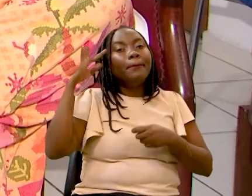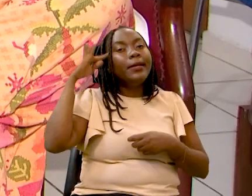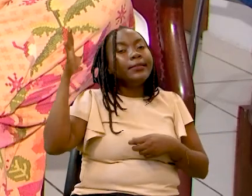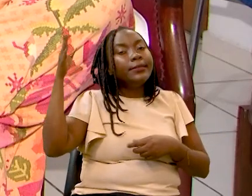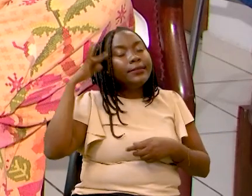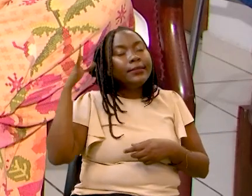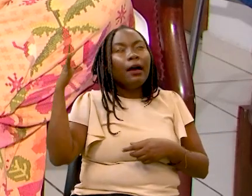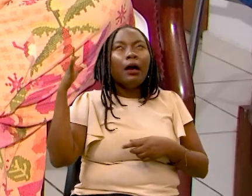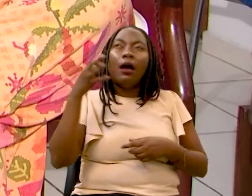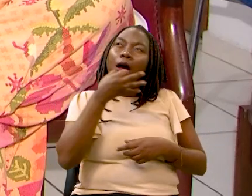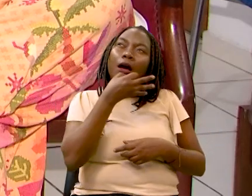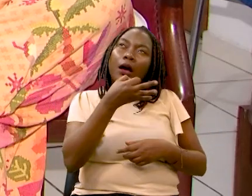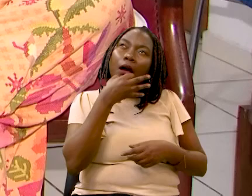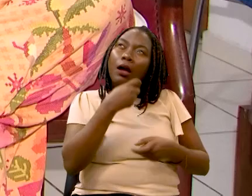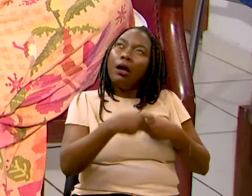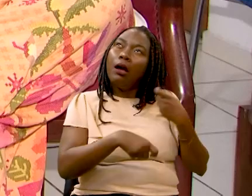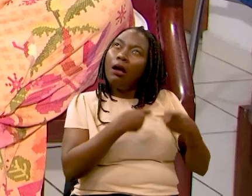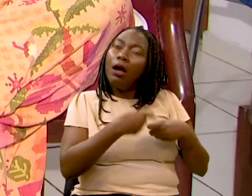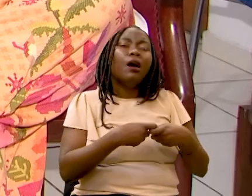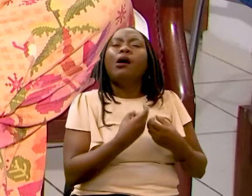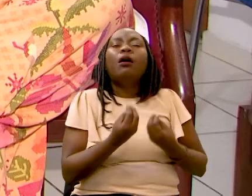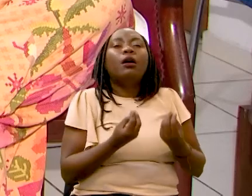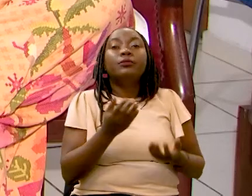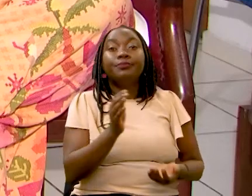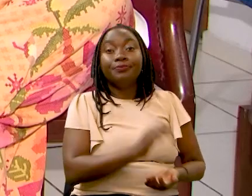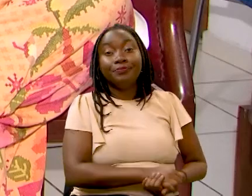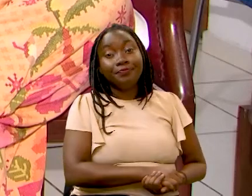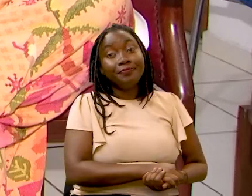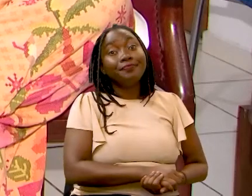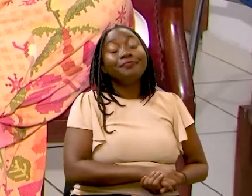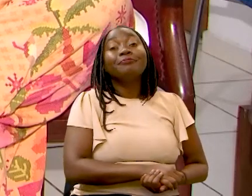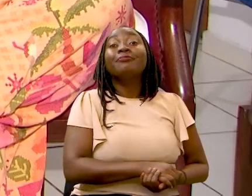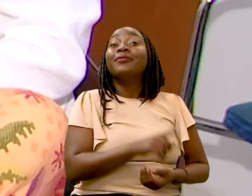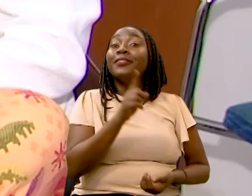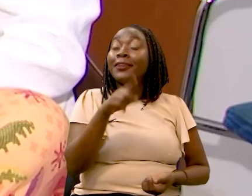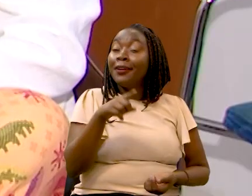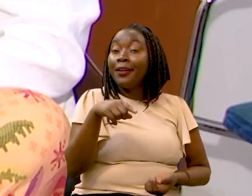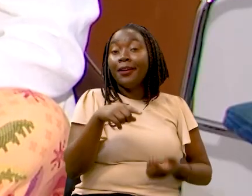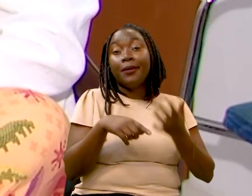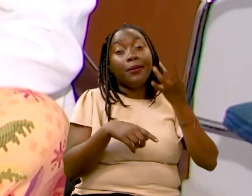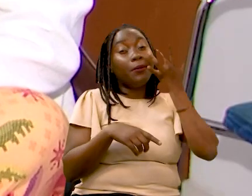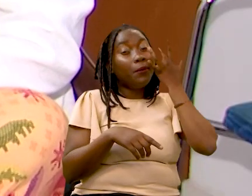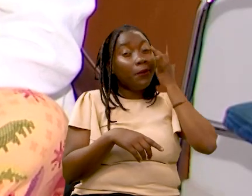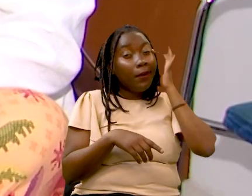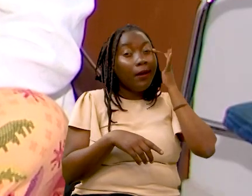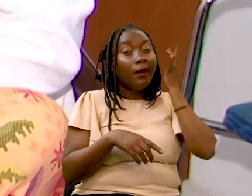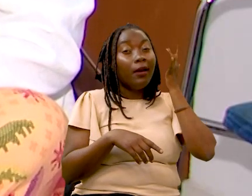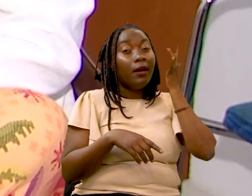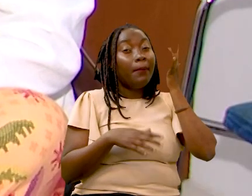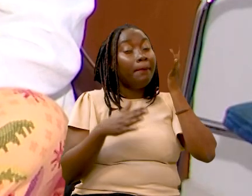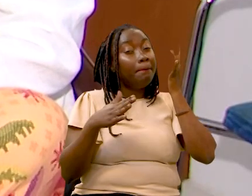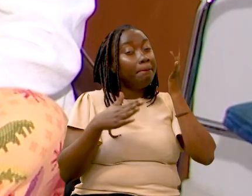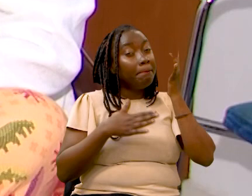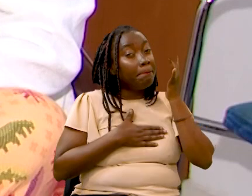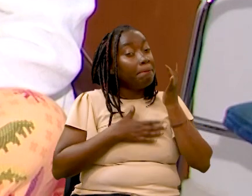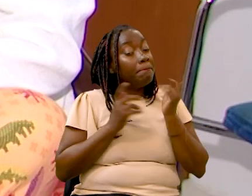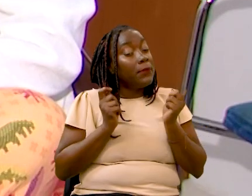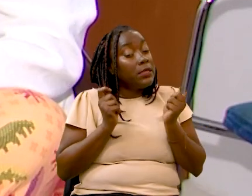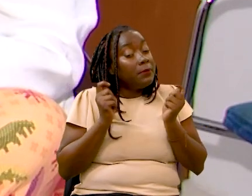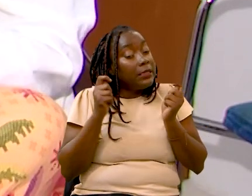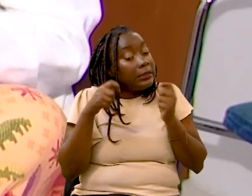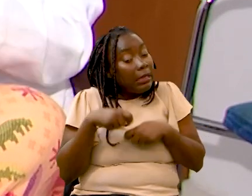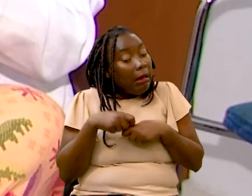essência, mas precisa pensar no ponto de vista do negócio. Como é isso para você? Sim, eu acho